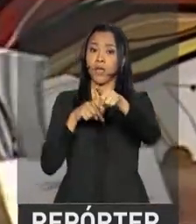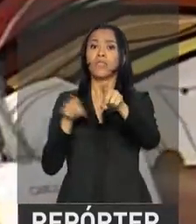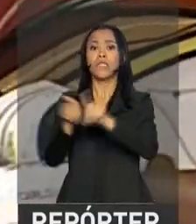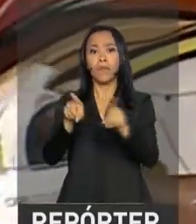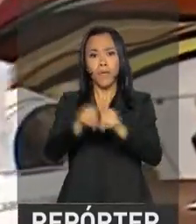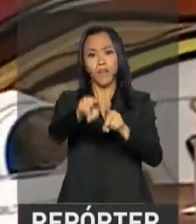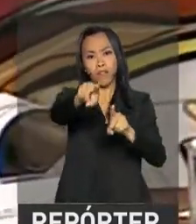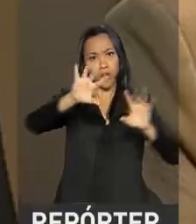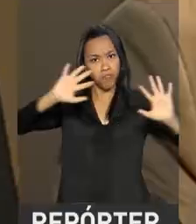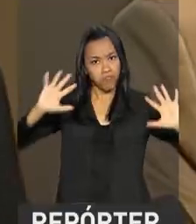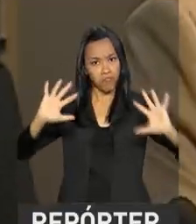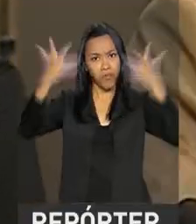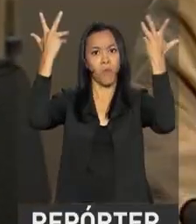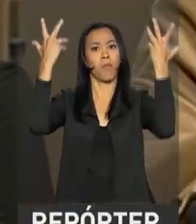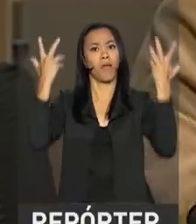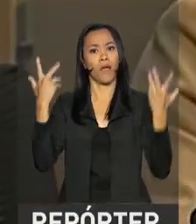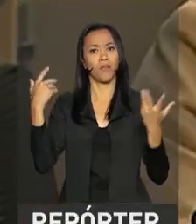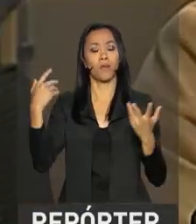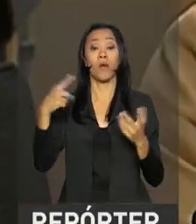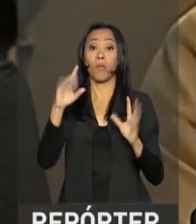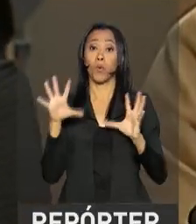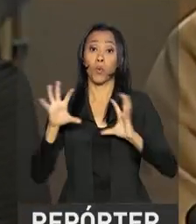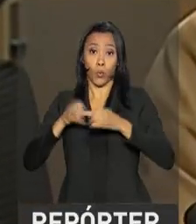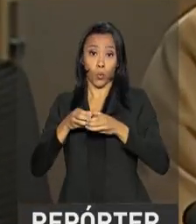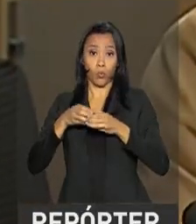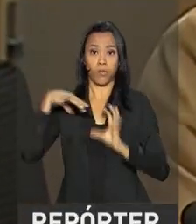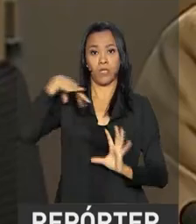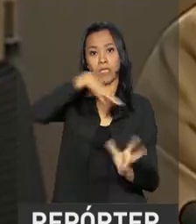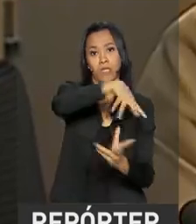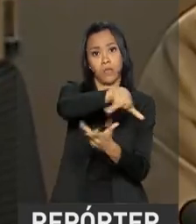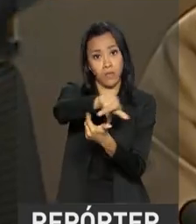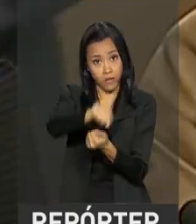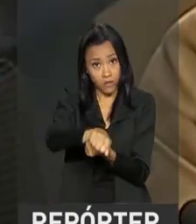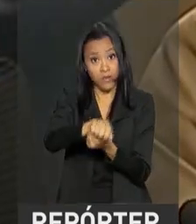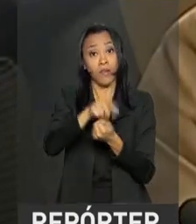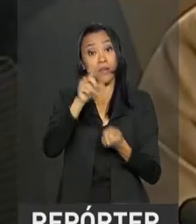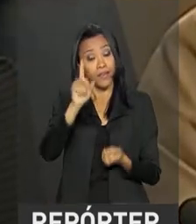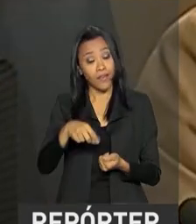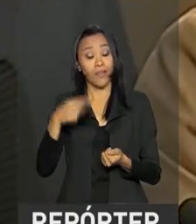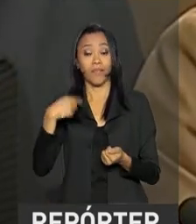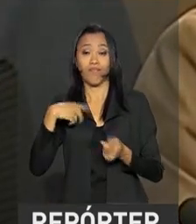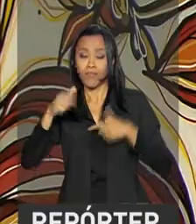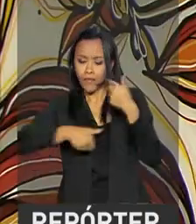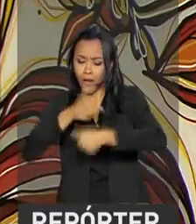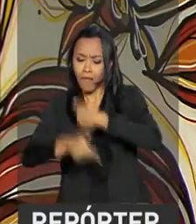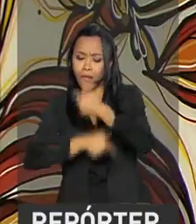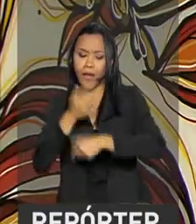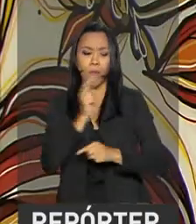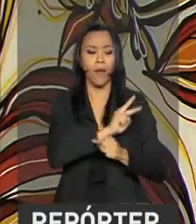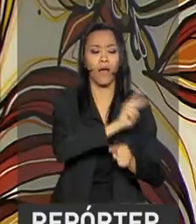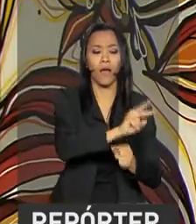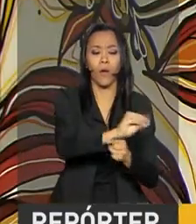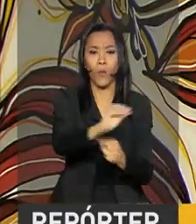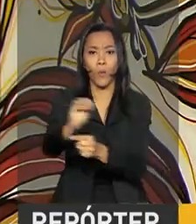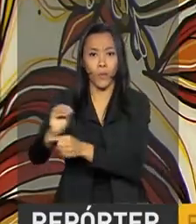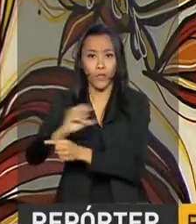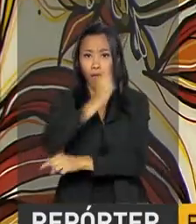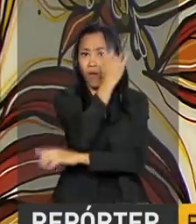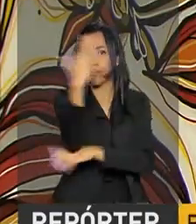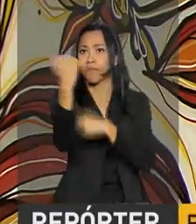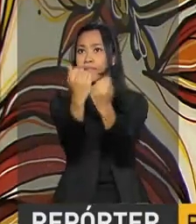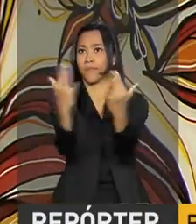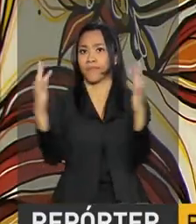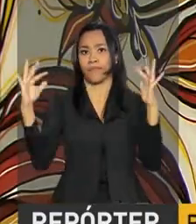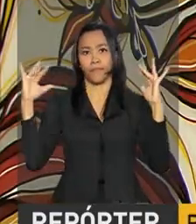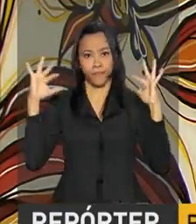por organizações internacionais que promovem a preservação do meio ambiente ali que a mudança tem sido um